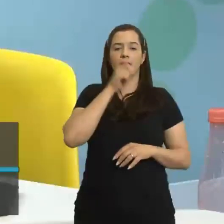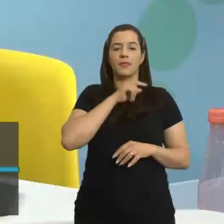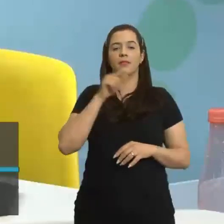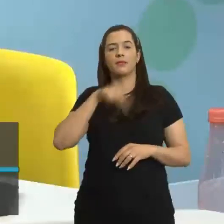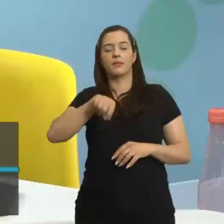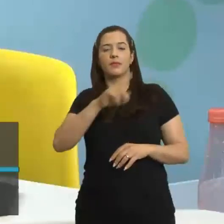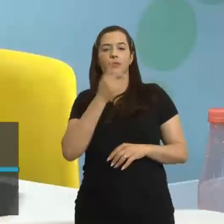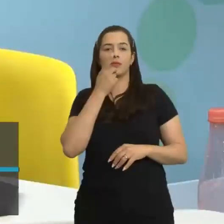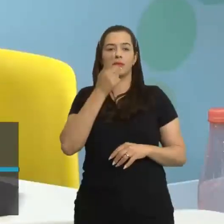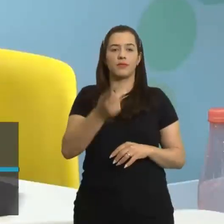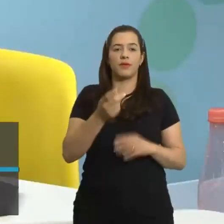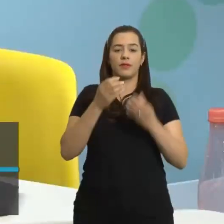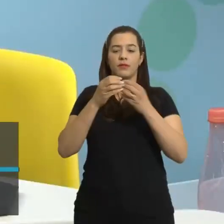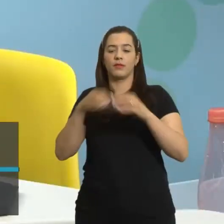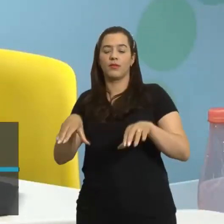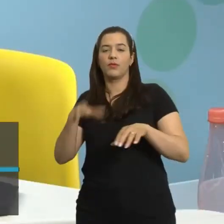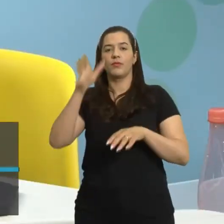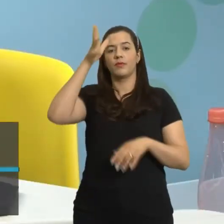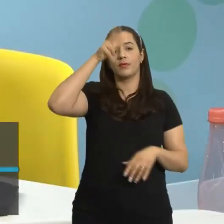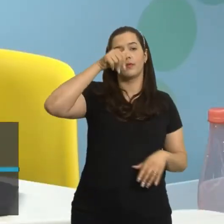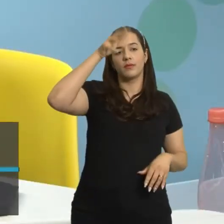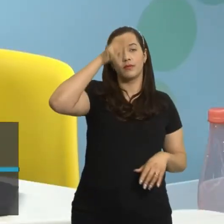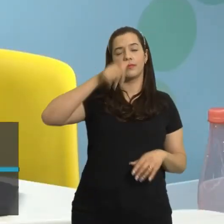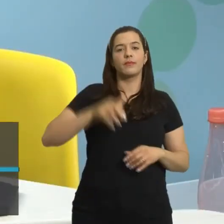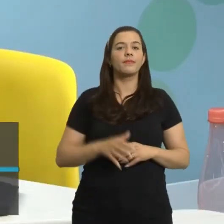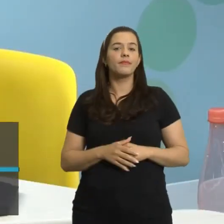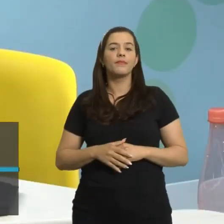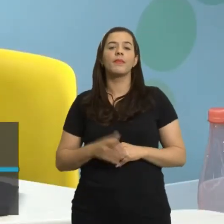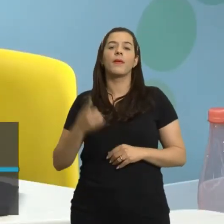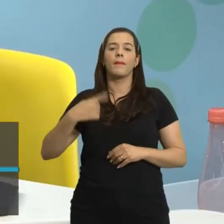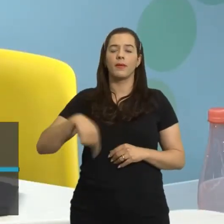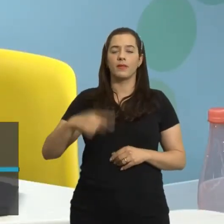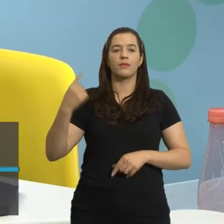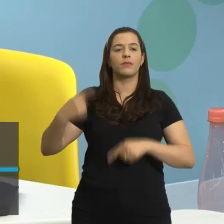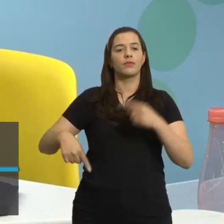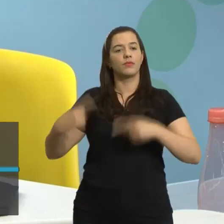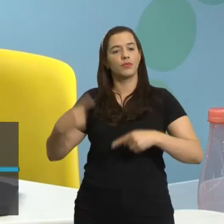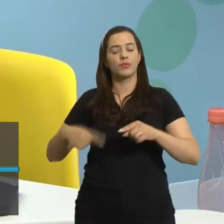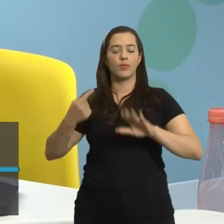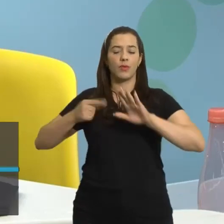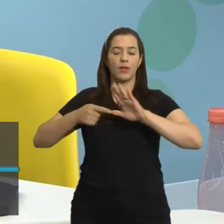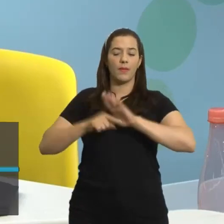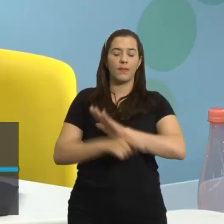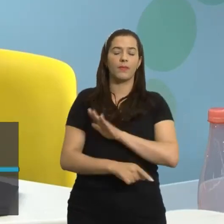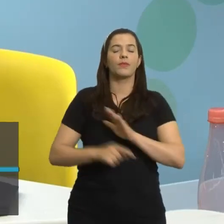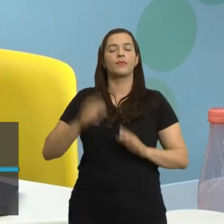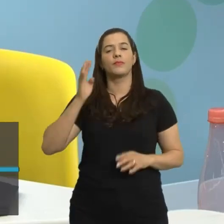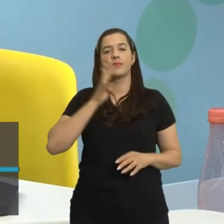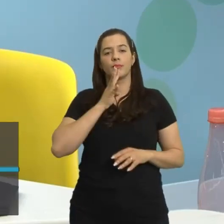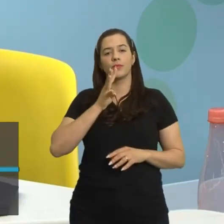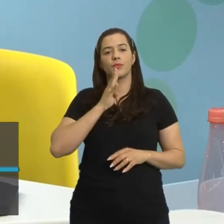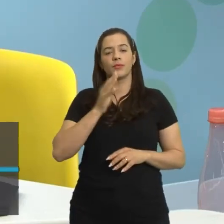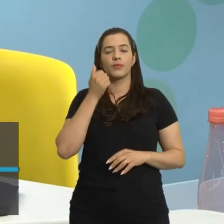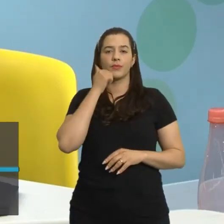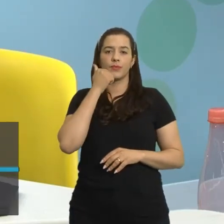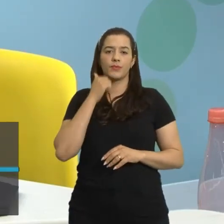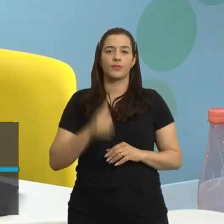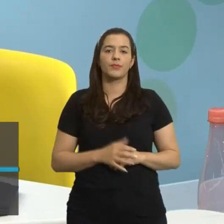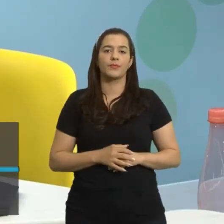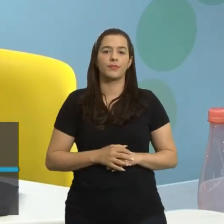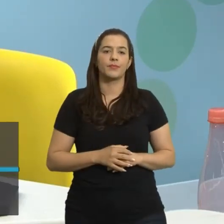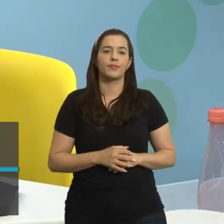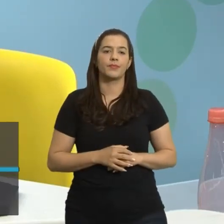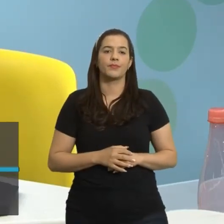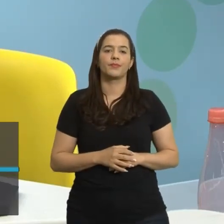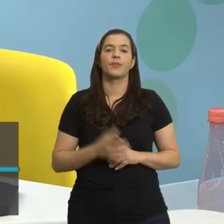você fala em ovo e galinha, porém, é uma discussão que aprofunda o conhecimento científico. Quando